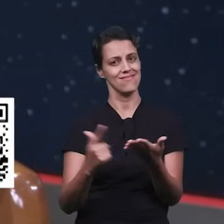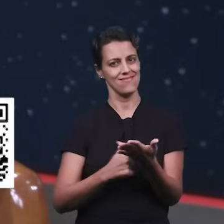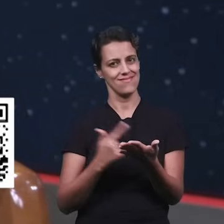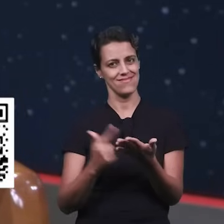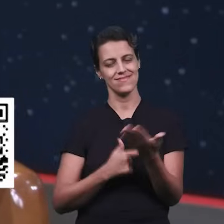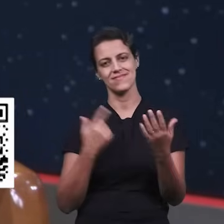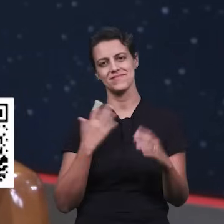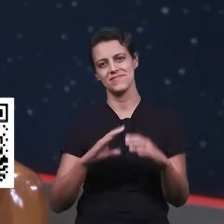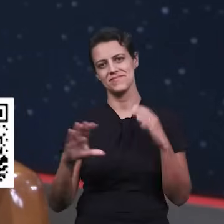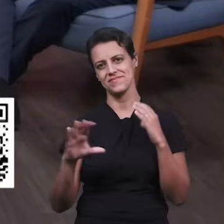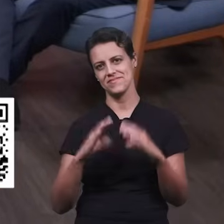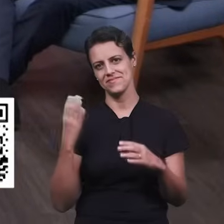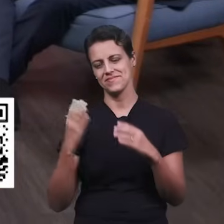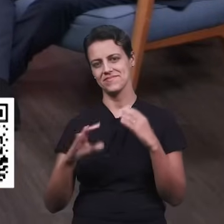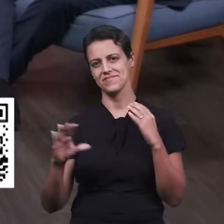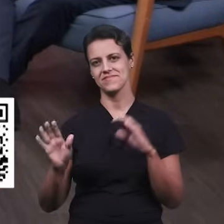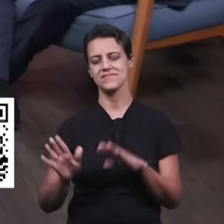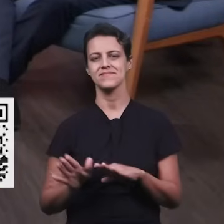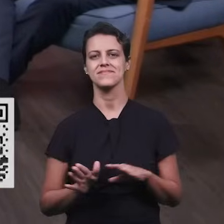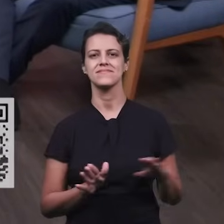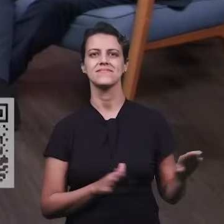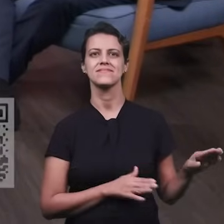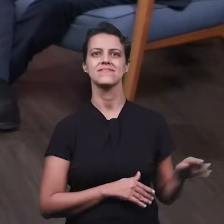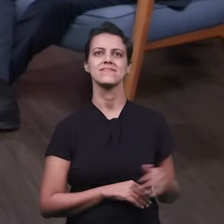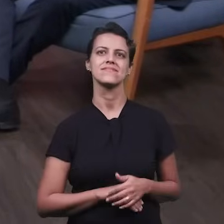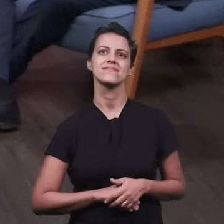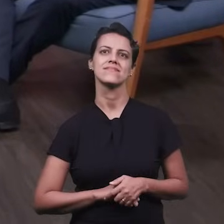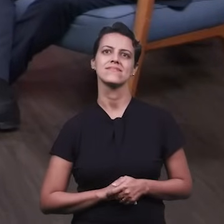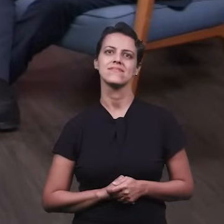no livro de Cantares. Glória a Deus. Luiz,